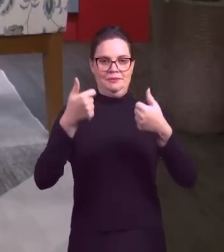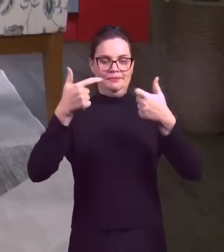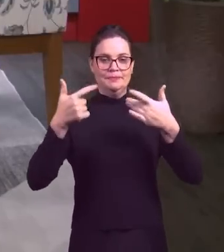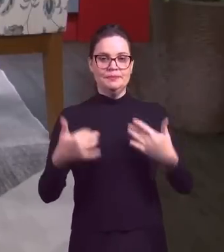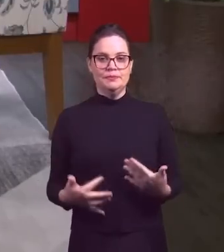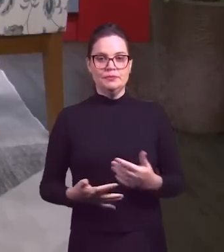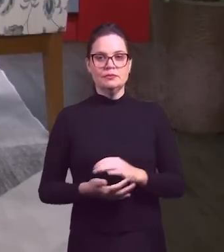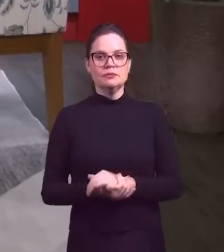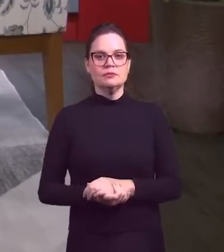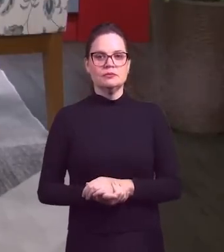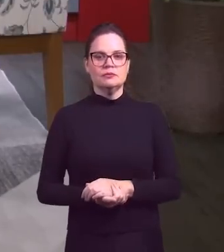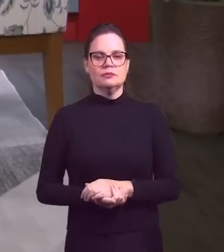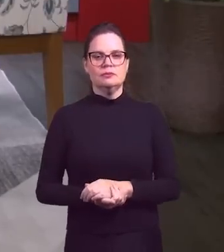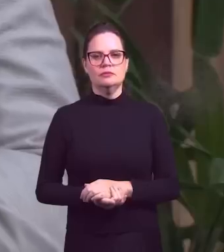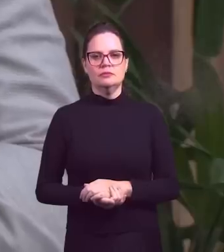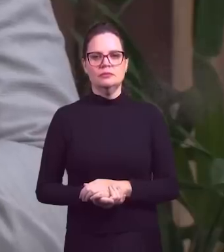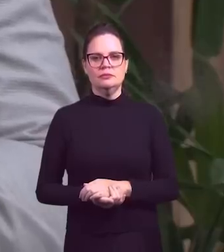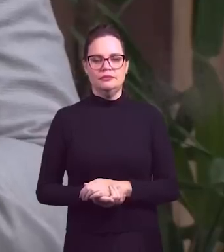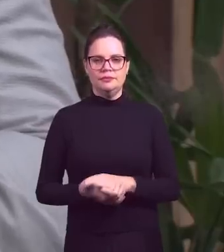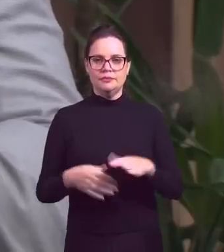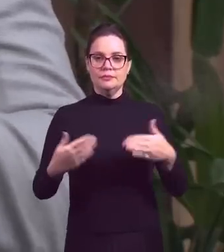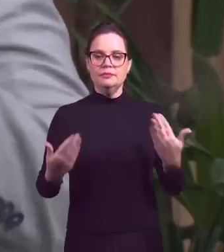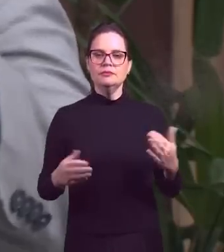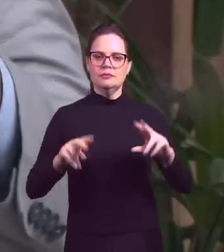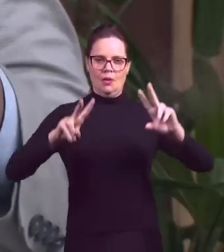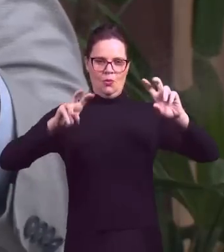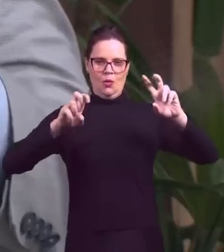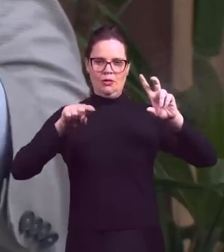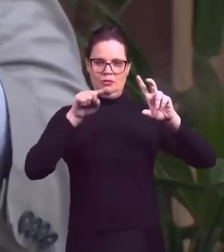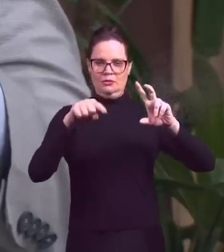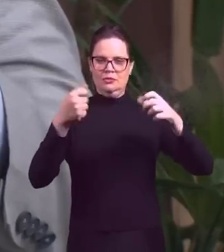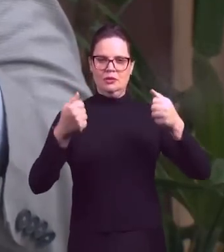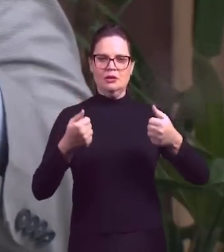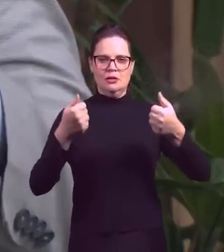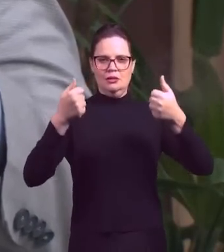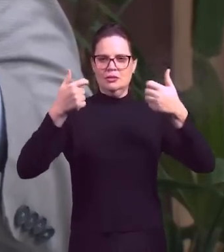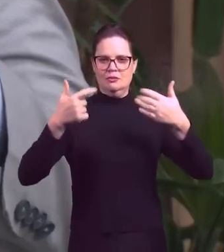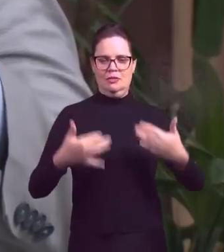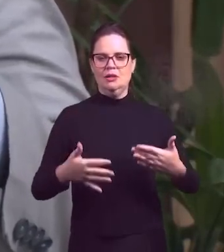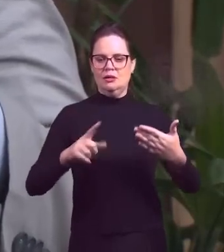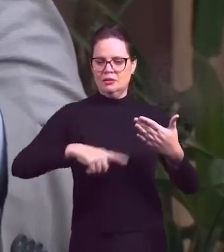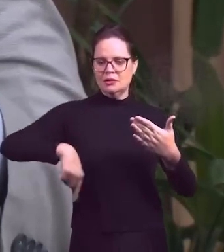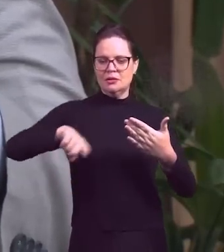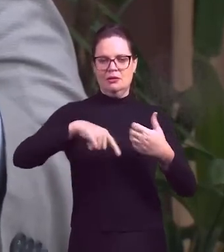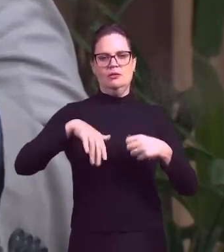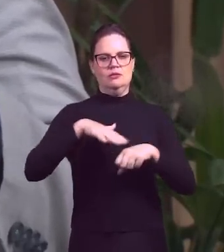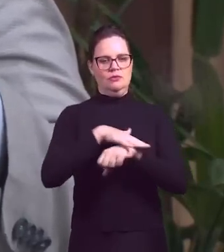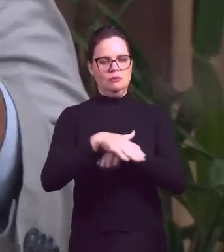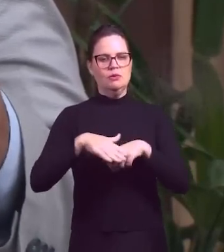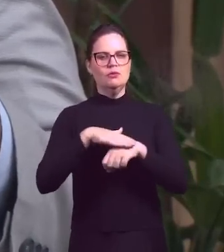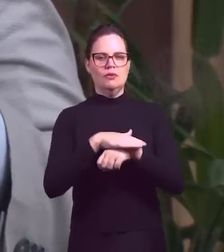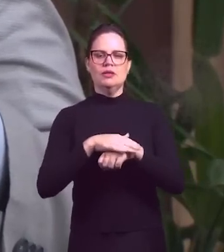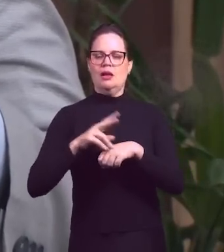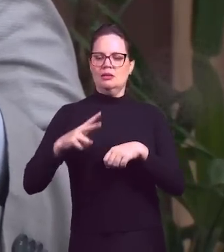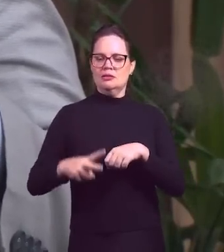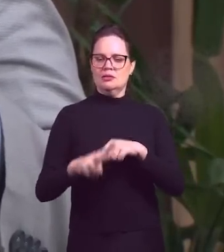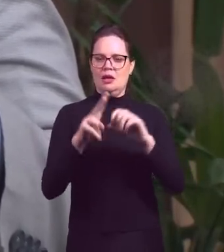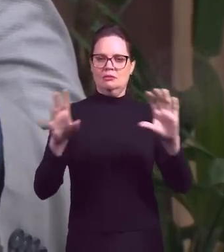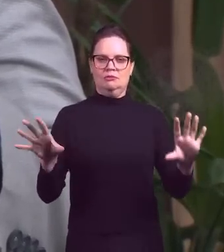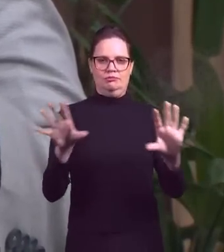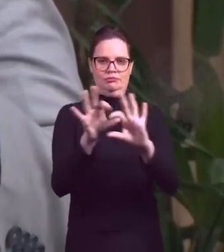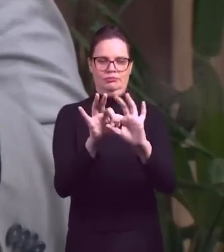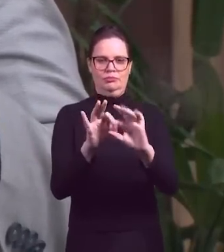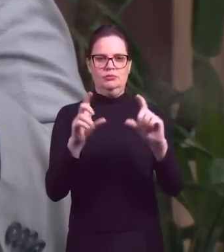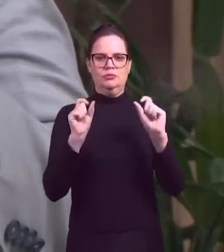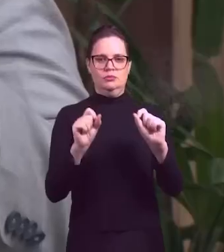colocado. E dentro desse ambiente do qual nós vamos sempre fazer uma